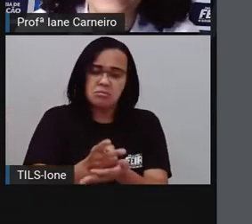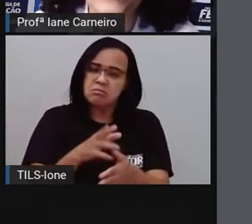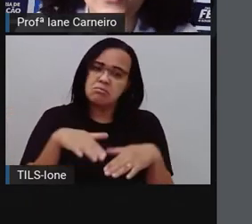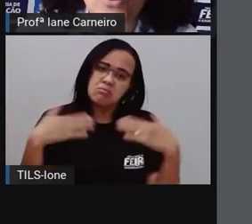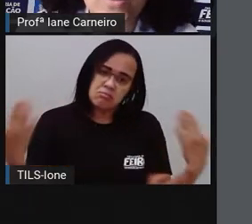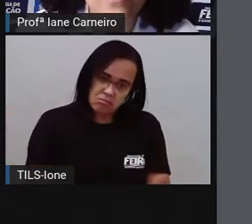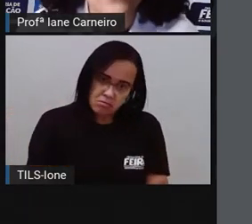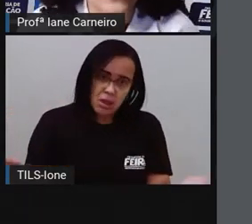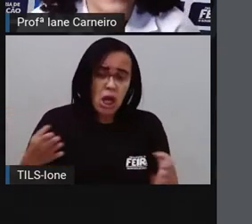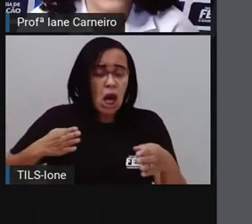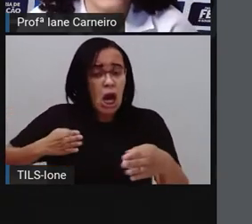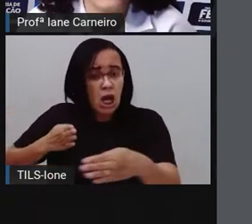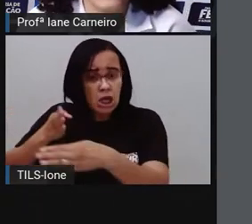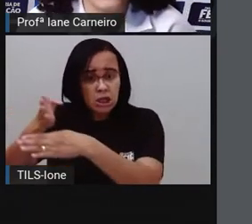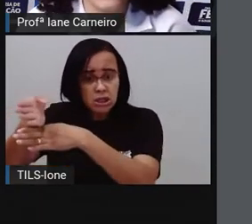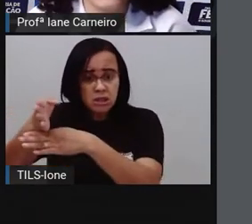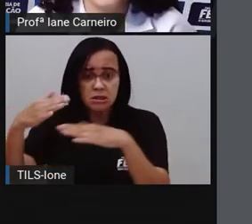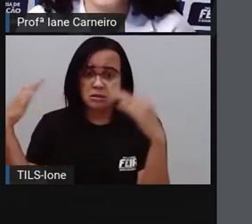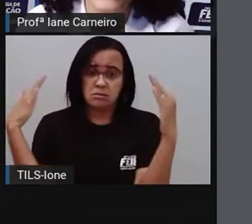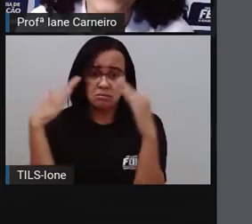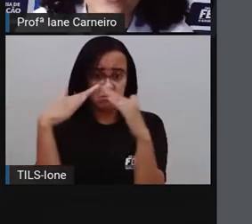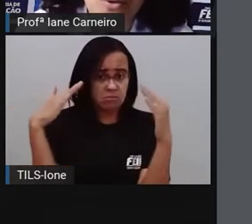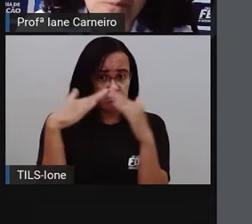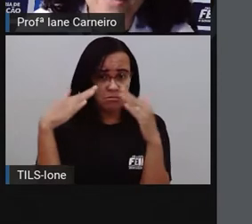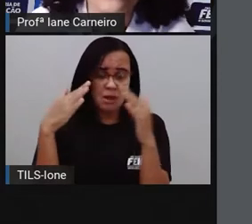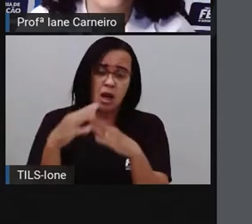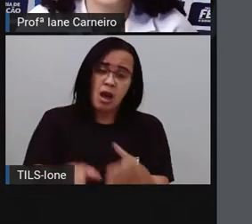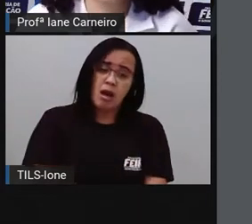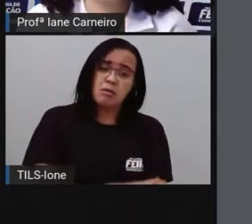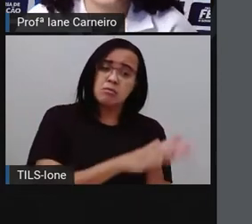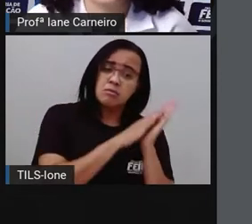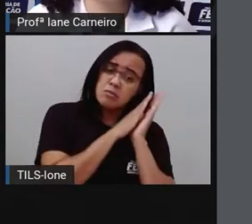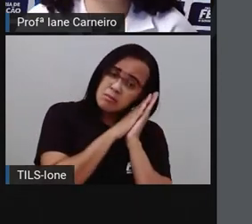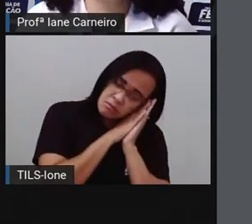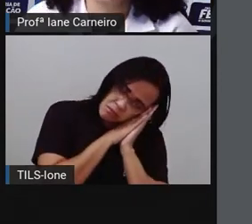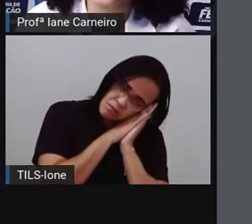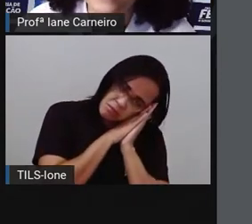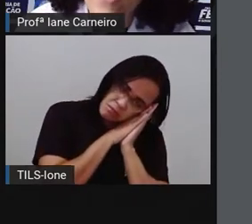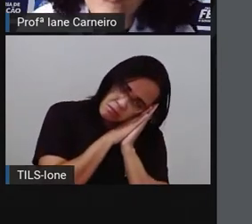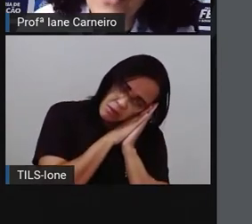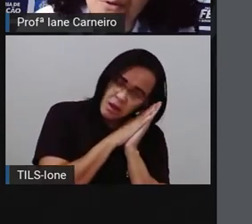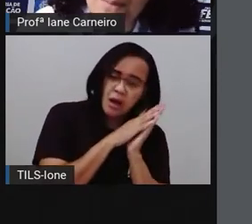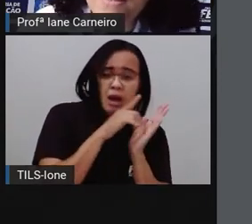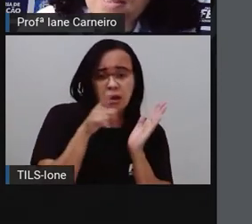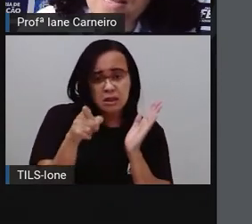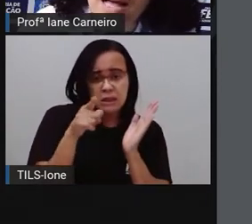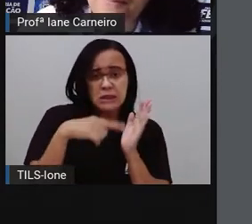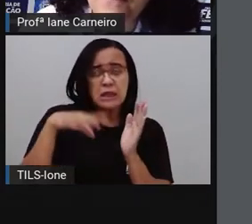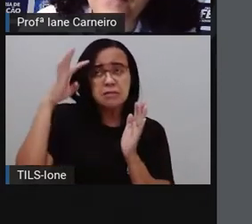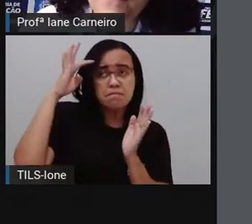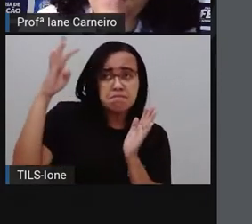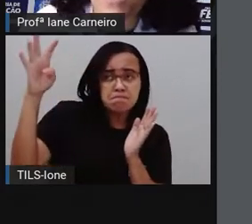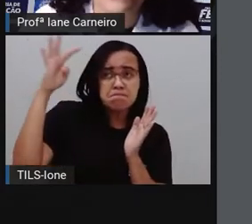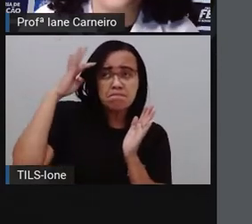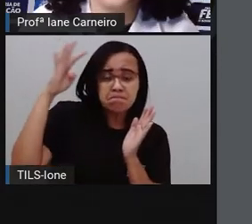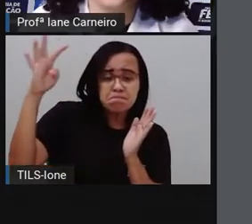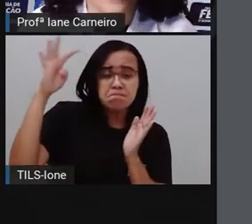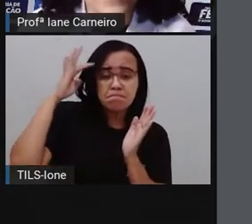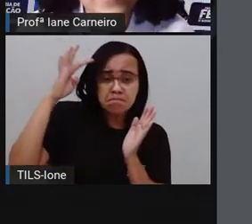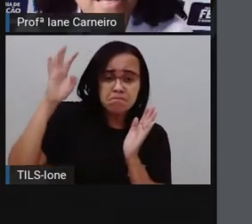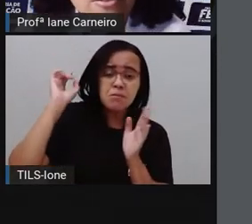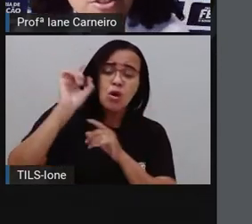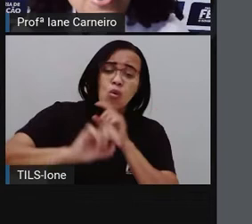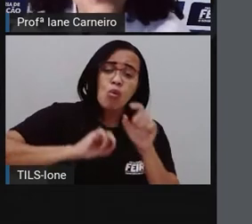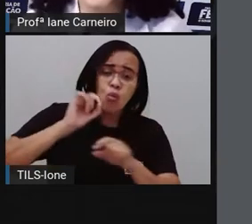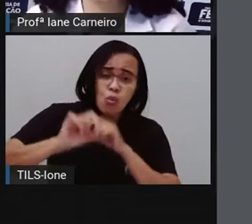Entrou na sua casinha, deitou para descansar. E lá ficou a pensar. Por